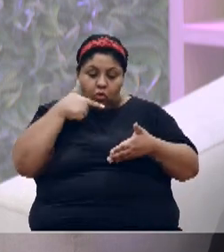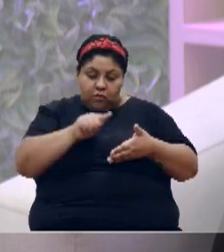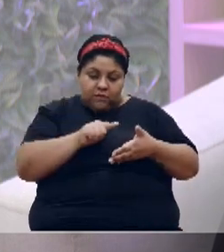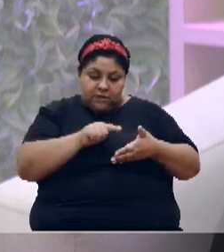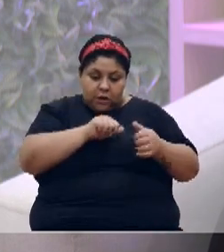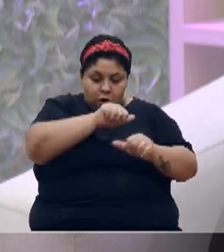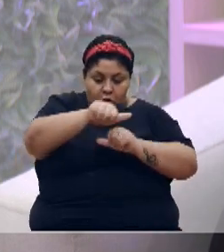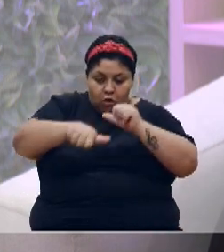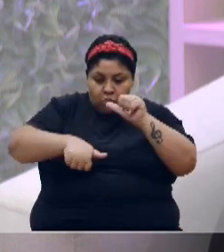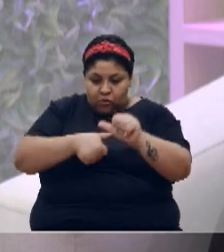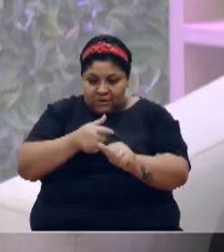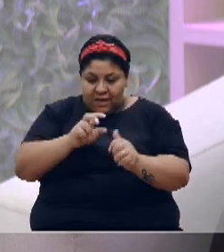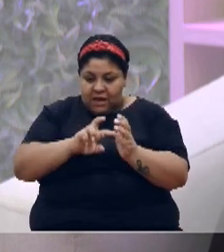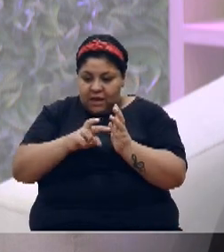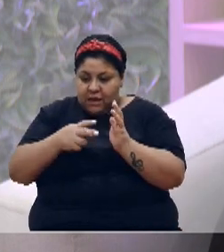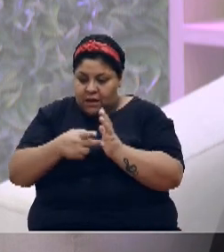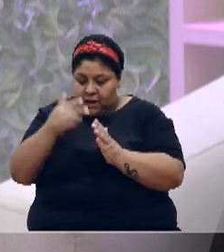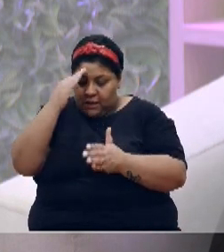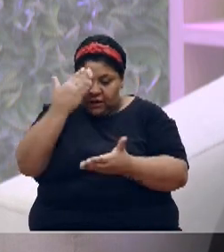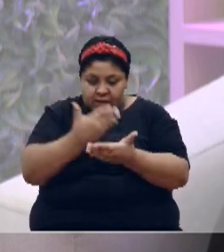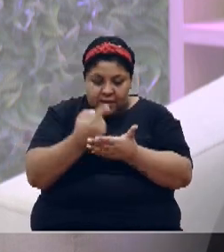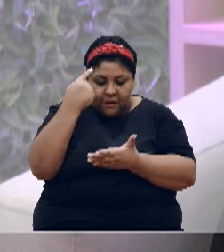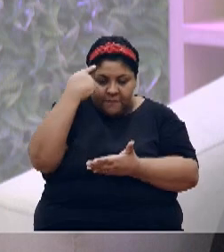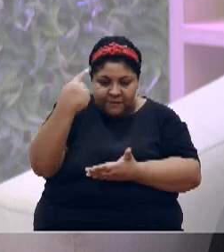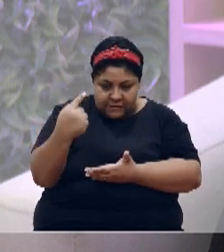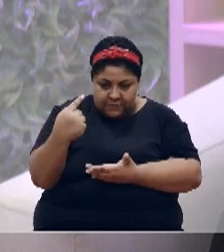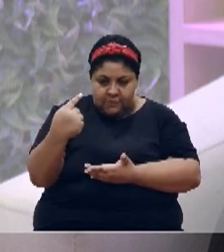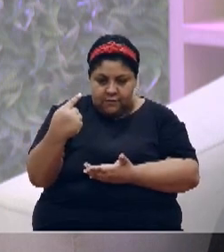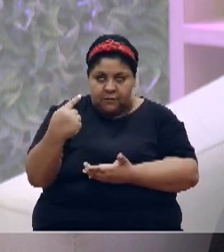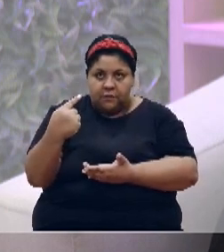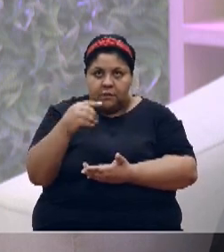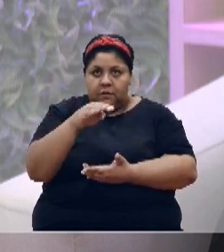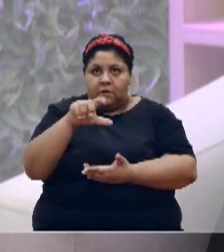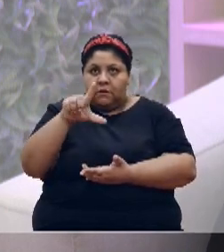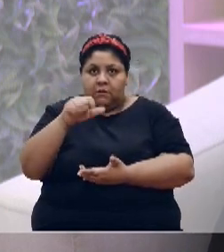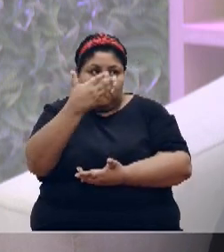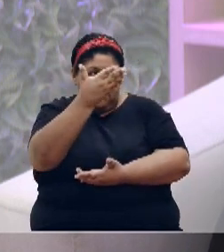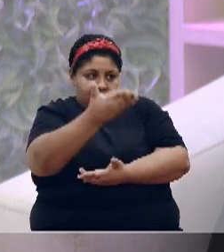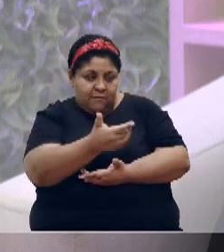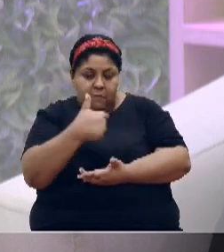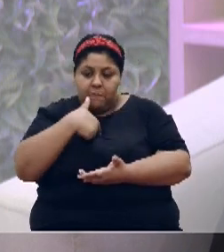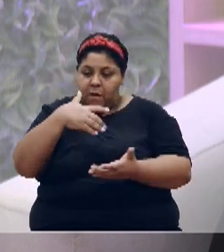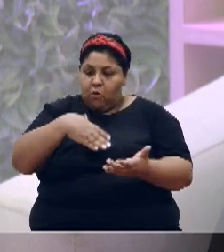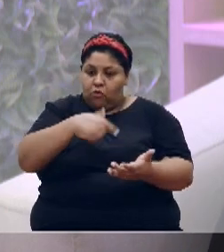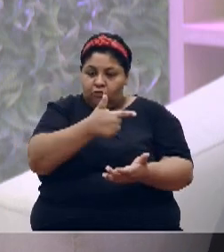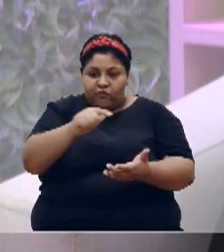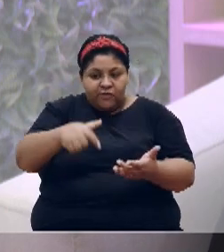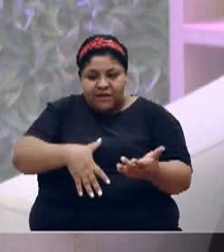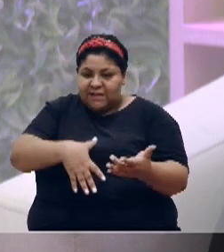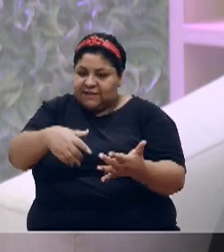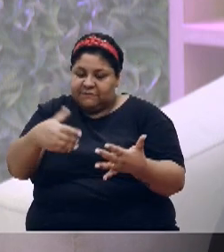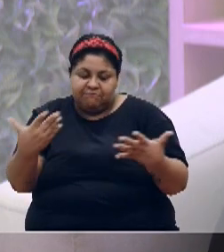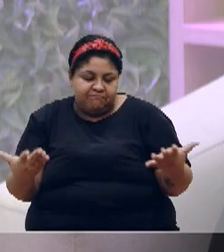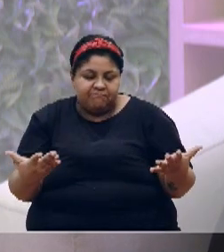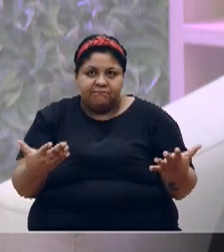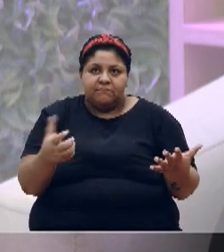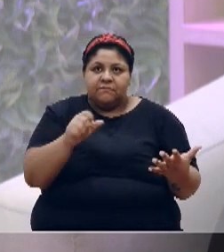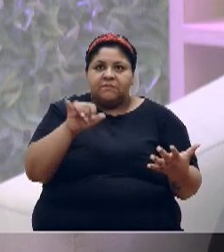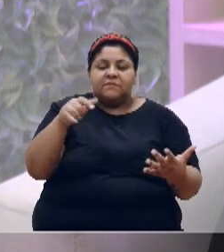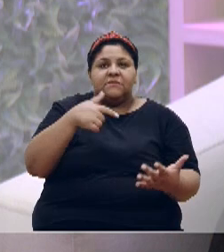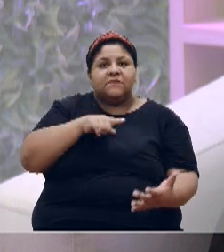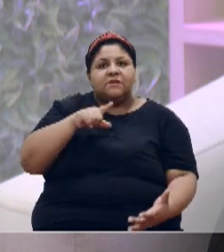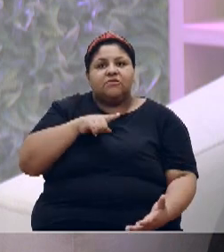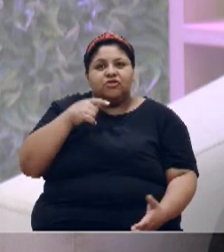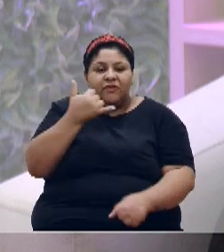ressignificar, do que a gente consegue acreditar e pensar, realmente, se a Bela não existisse, o Matteo não estaria aqui, né? Se a gente não